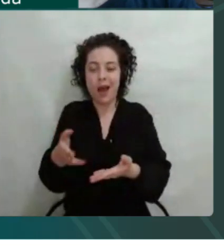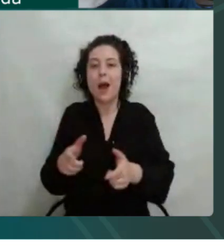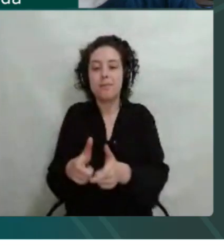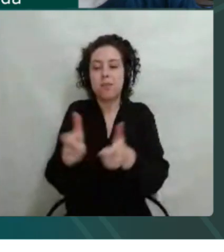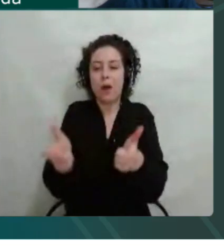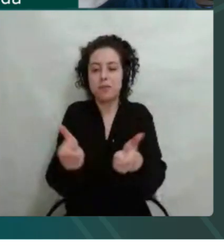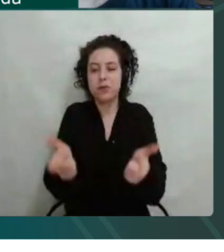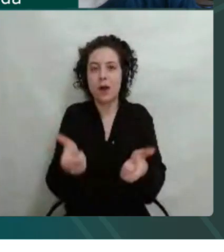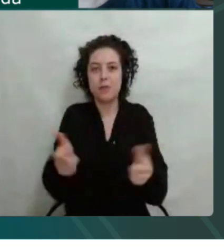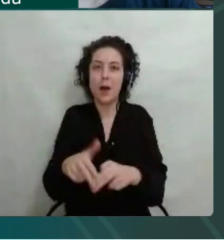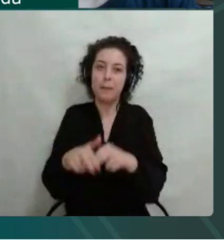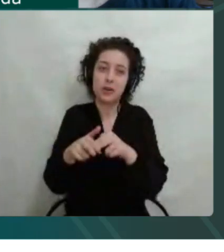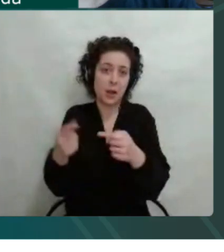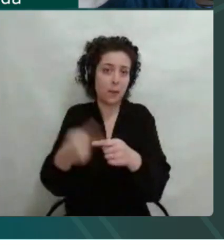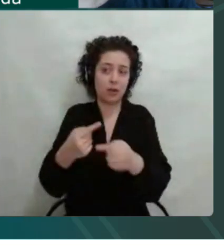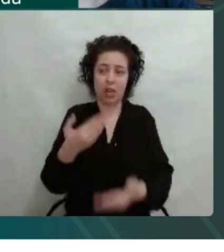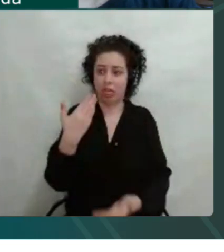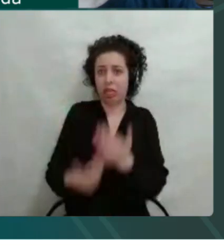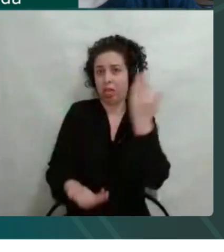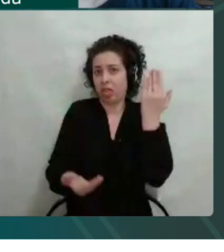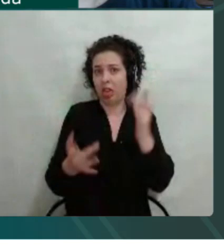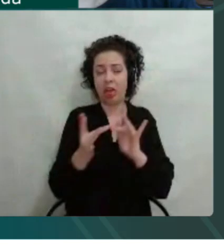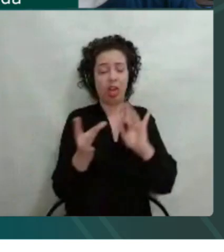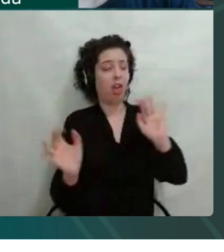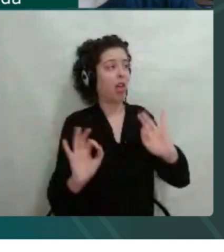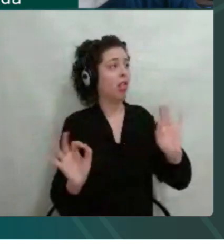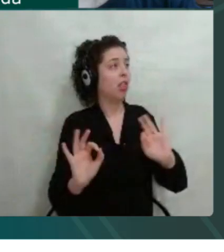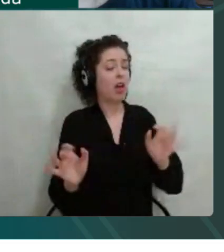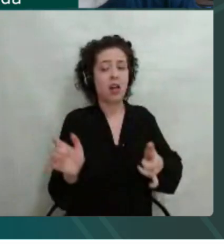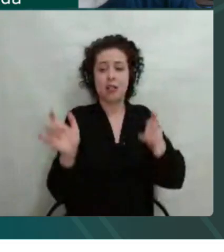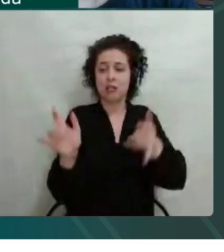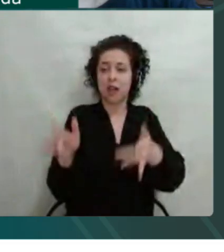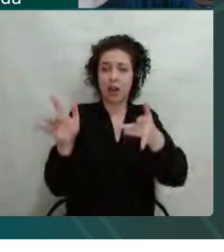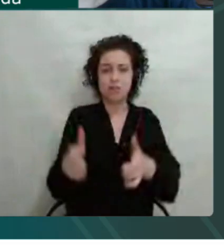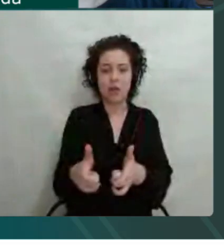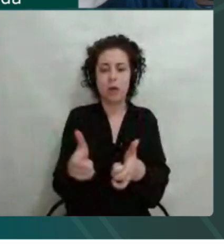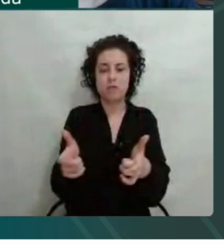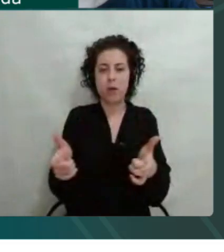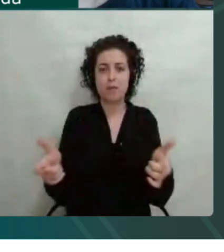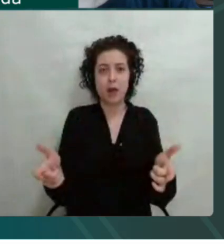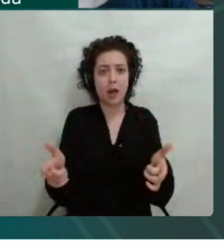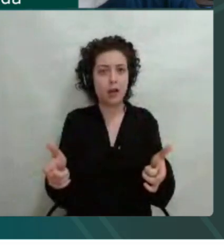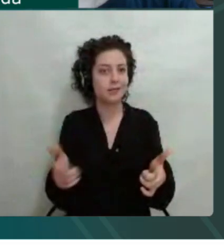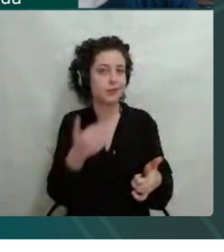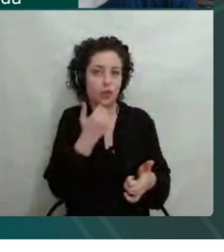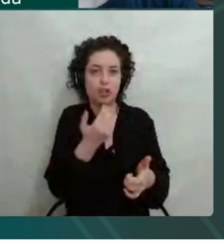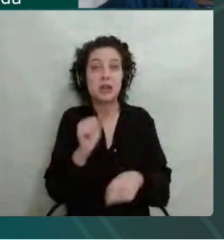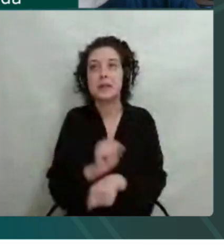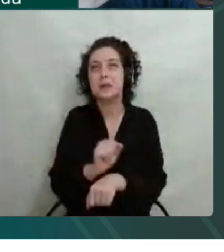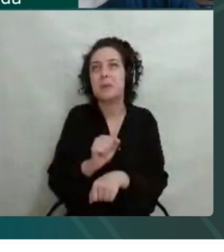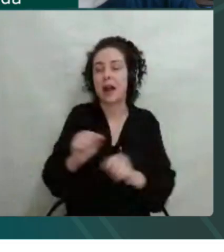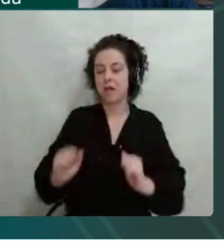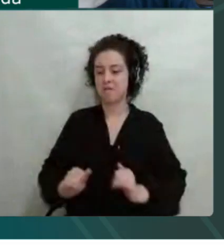subir até que se consiga uma espécie de imunidade de massa, imunidade coletiva, seja